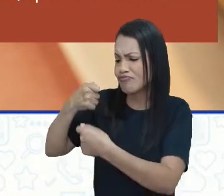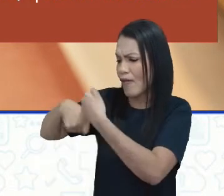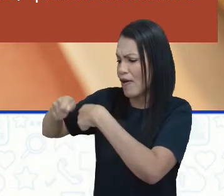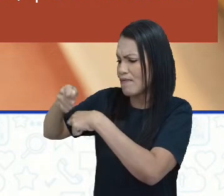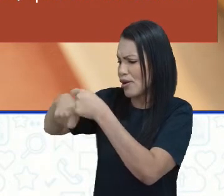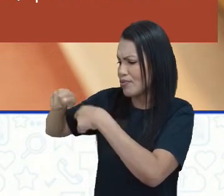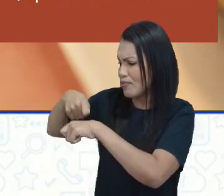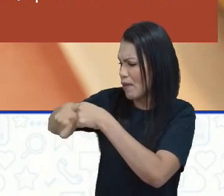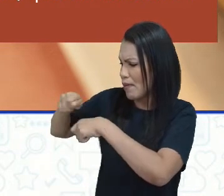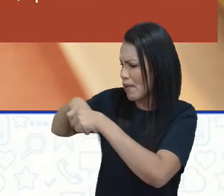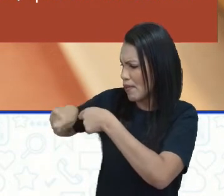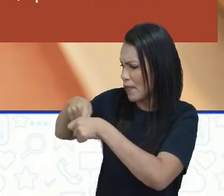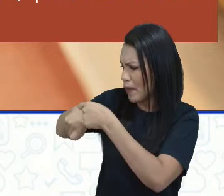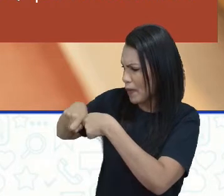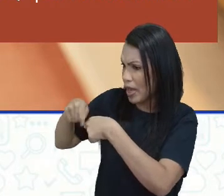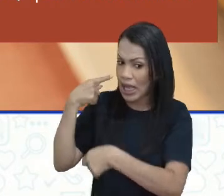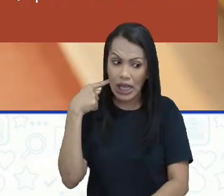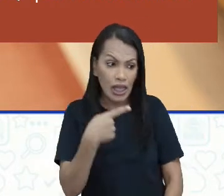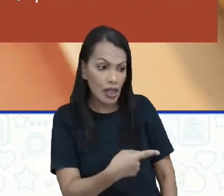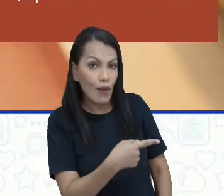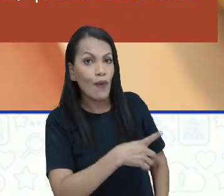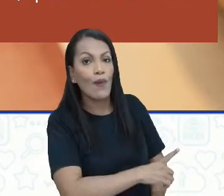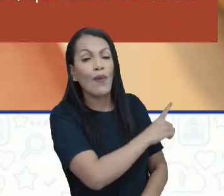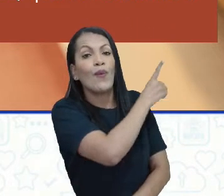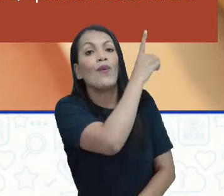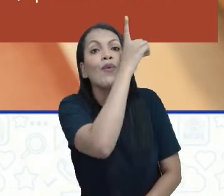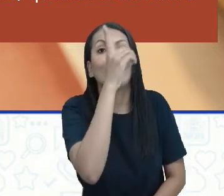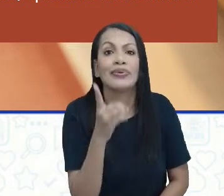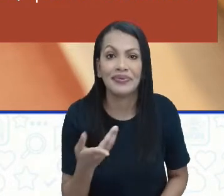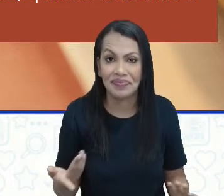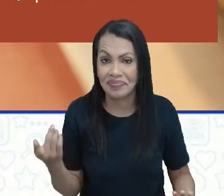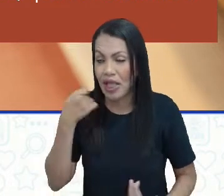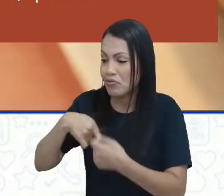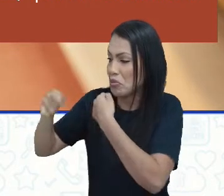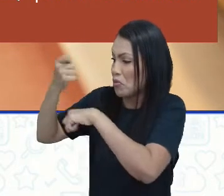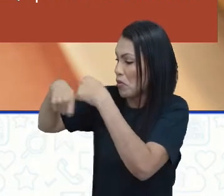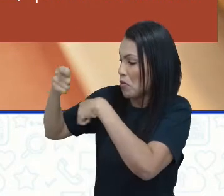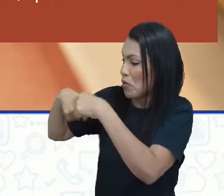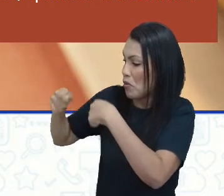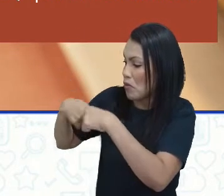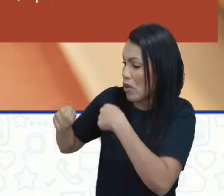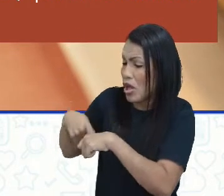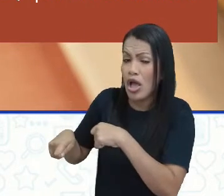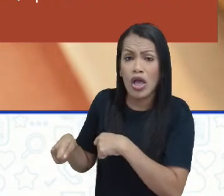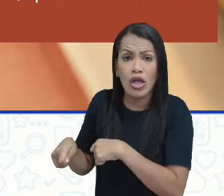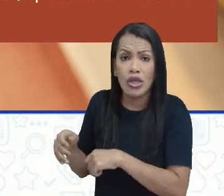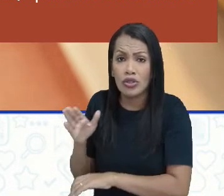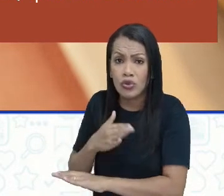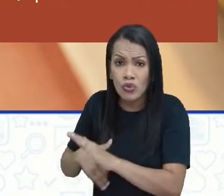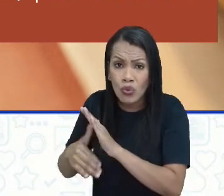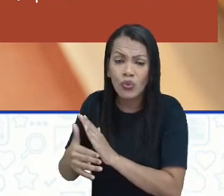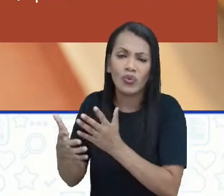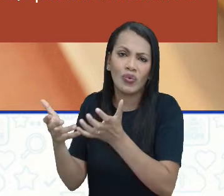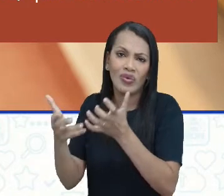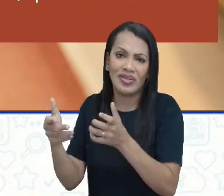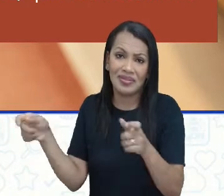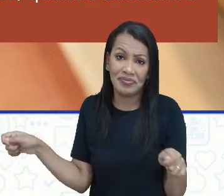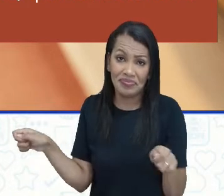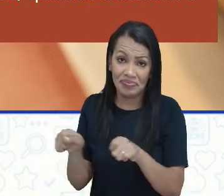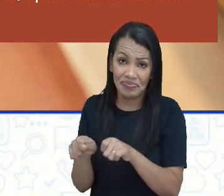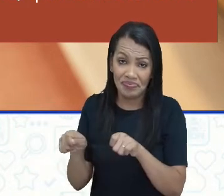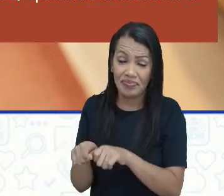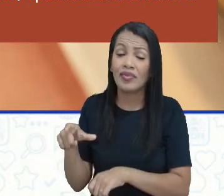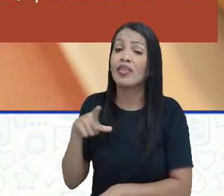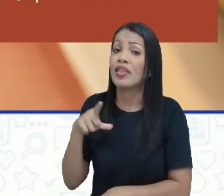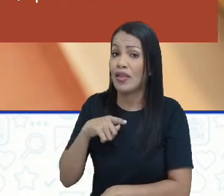de como ela ia fazer o seu tecido. Tecer era tudo o que ela fazia. Era tudo o que queria fazer. Então, a gente tem uma